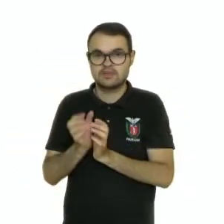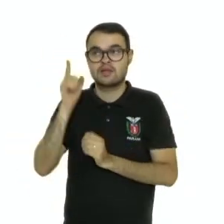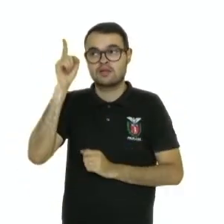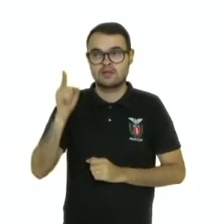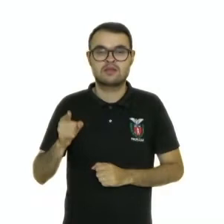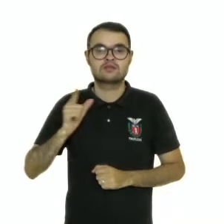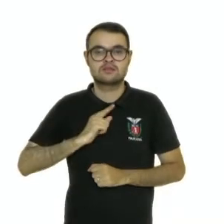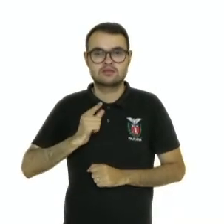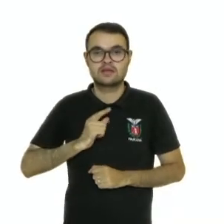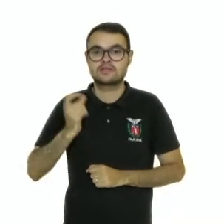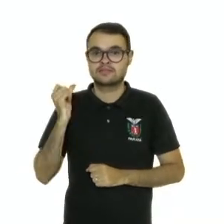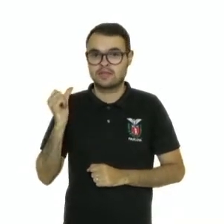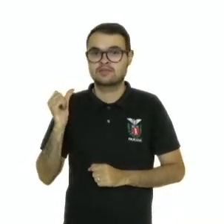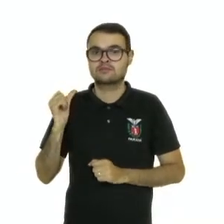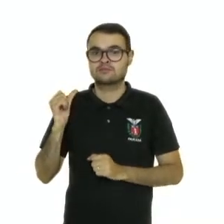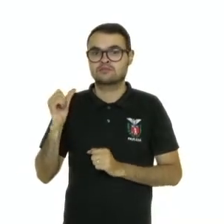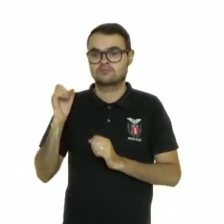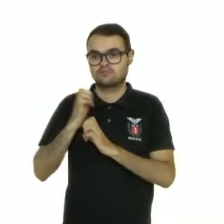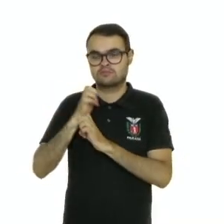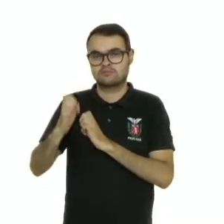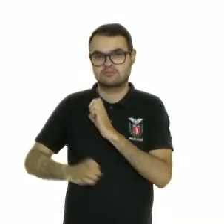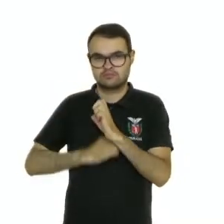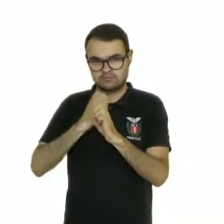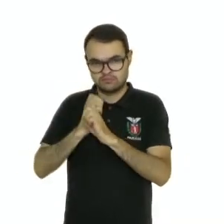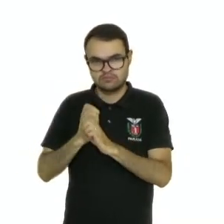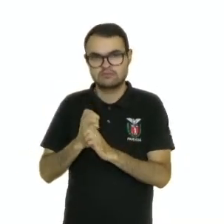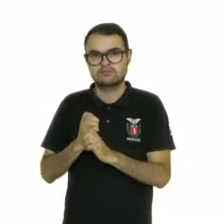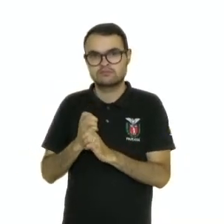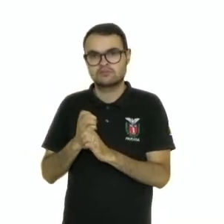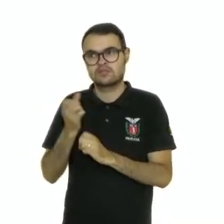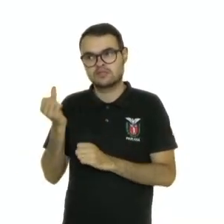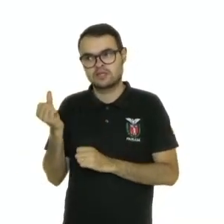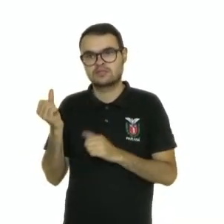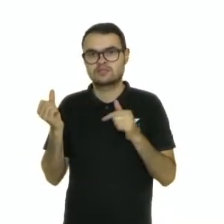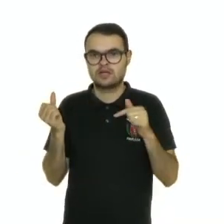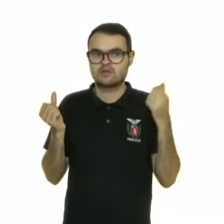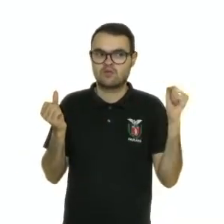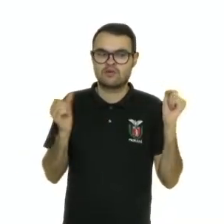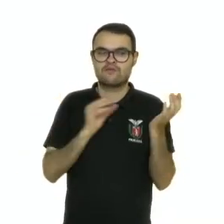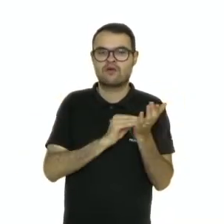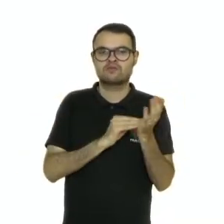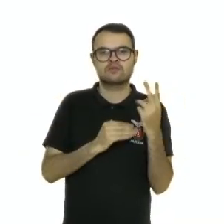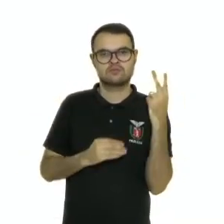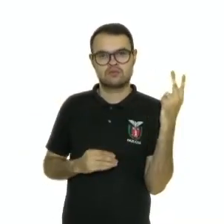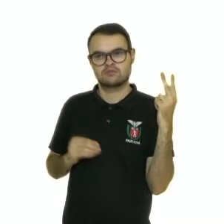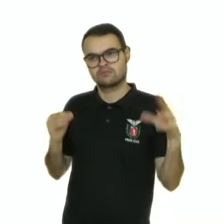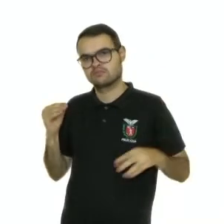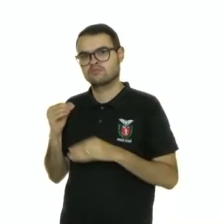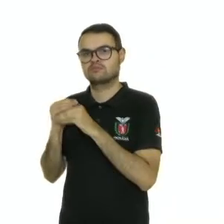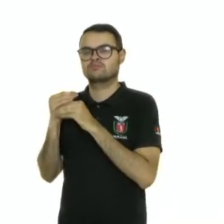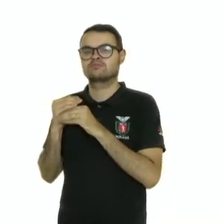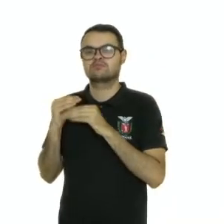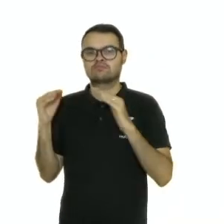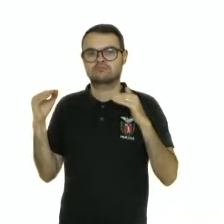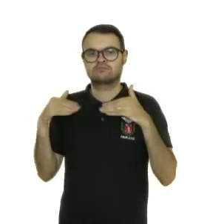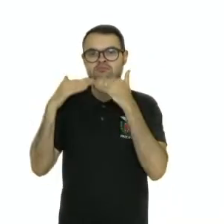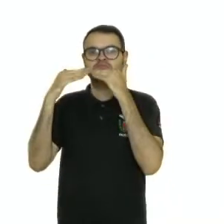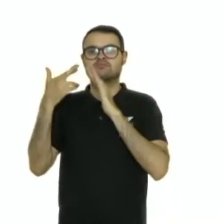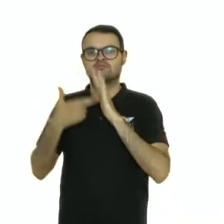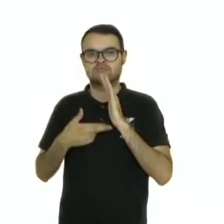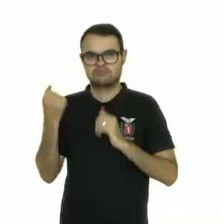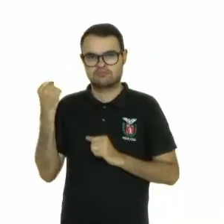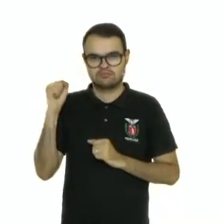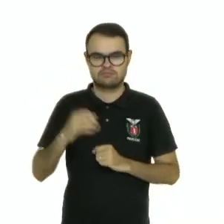6 elétrons na camada de valência, ou seja, 6, 7, 8. Faltam 2 elétrons para que ele complete